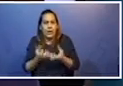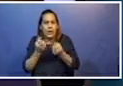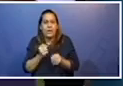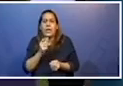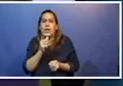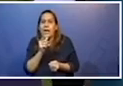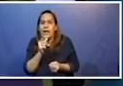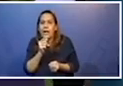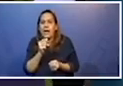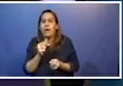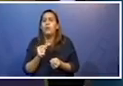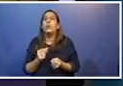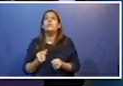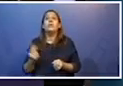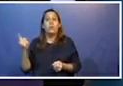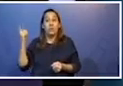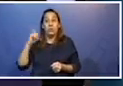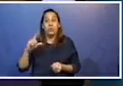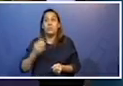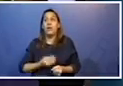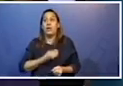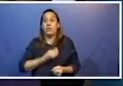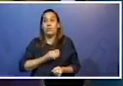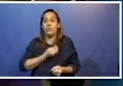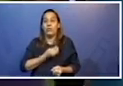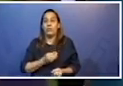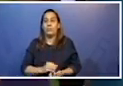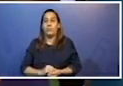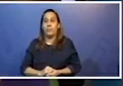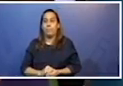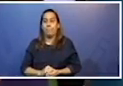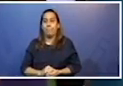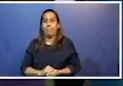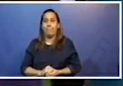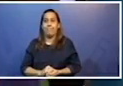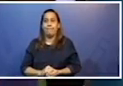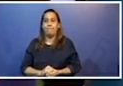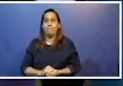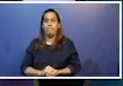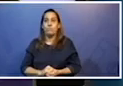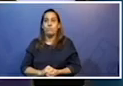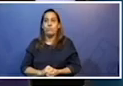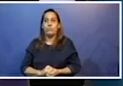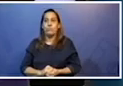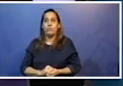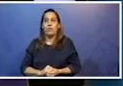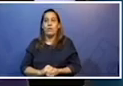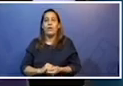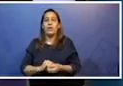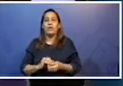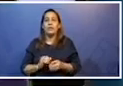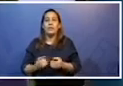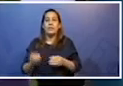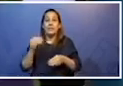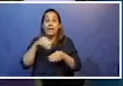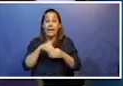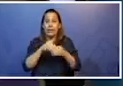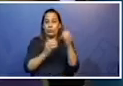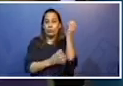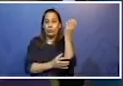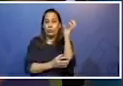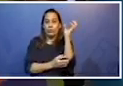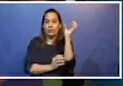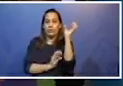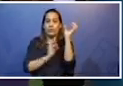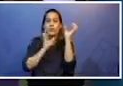para sobreviver. E essas plantas têm essa capacidade. E aí elas deixam armazenada no seu próprio interior a água para